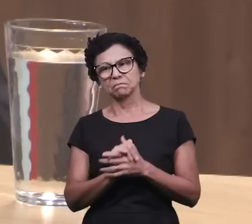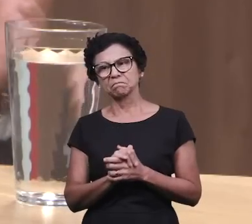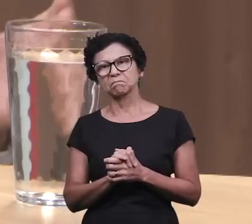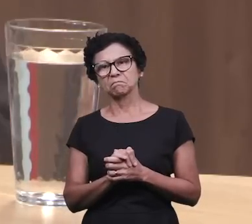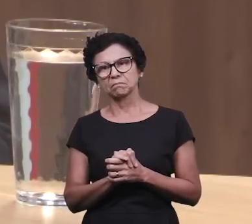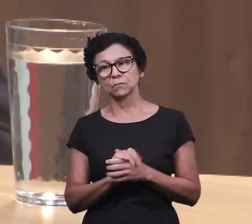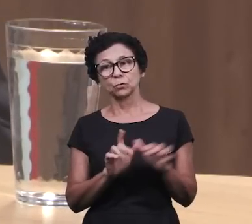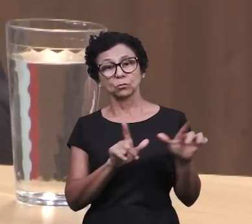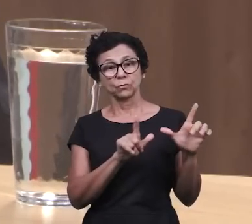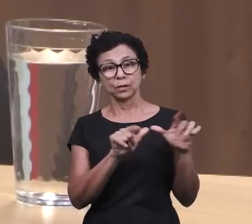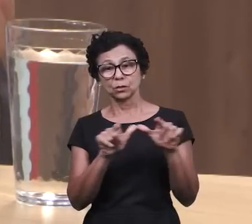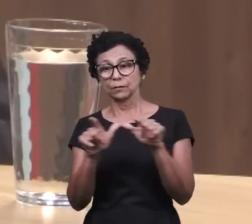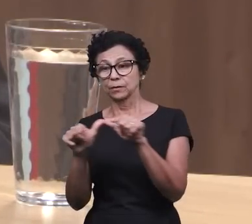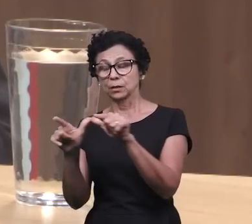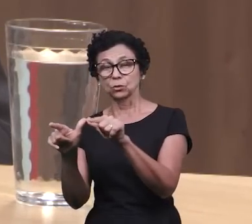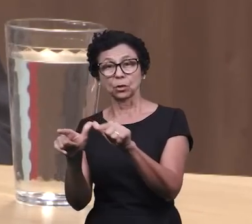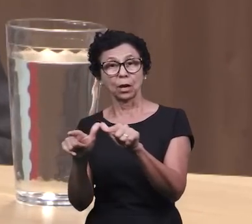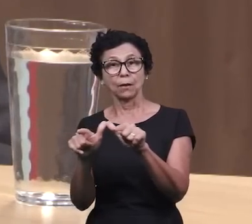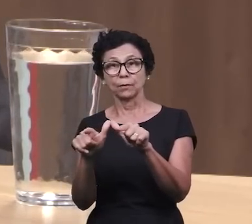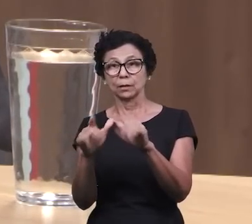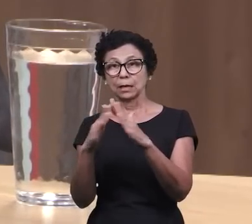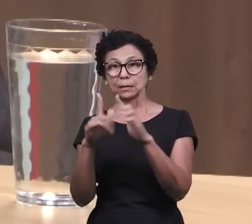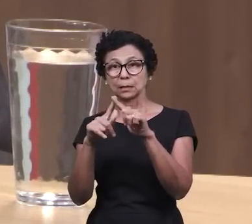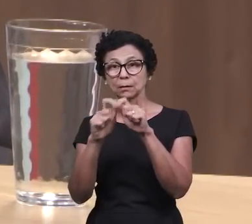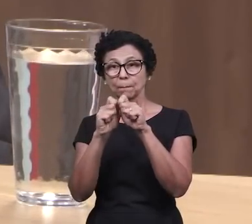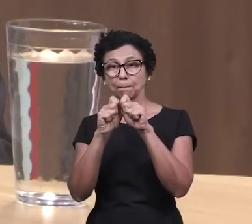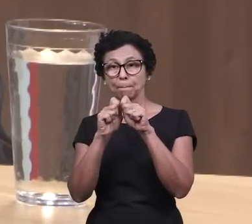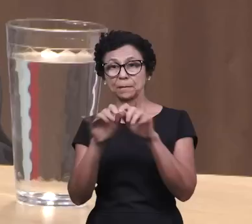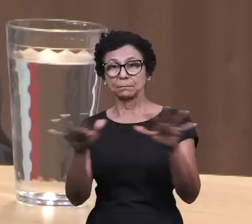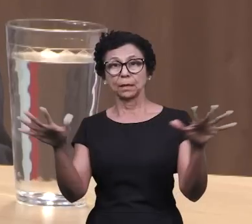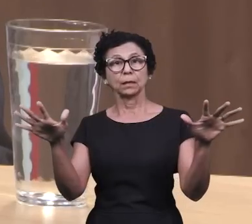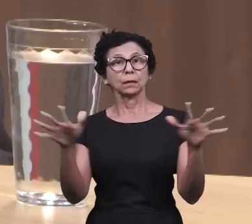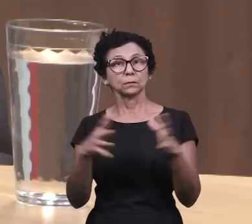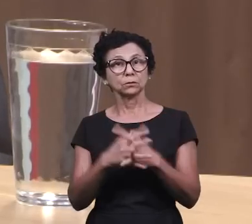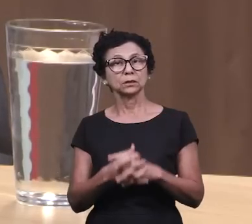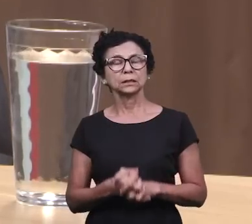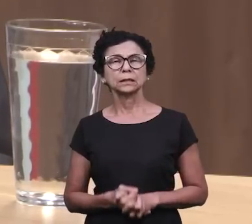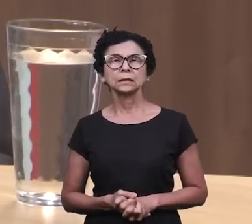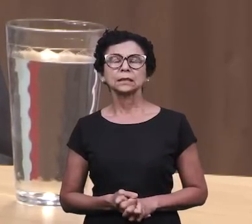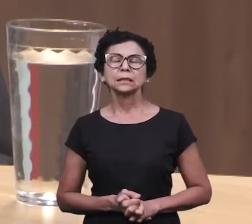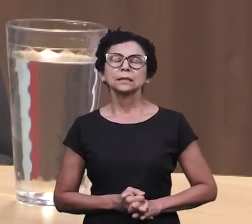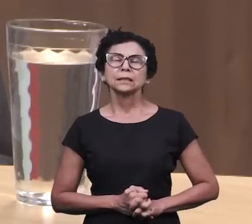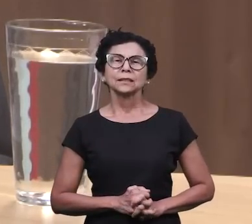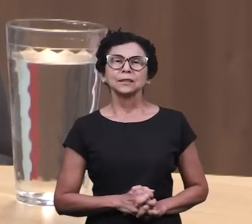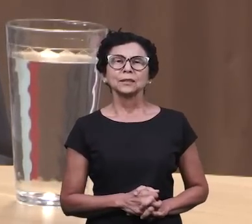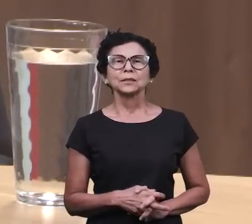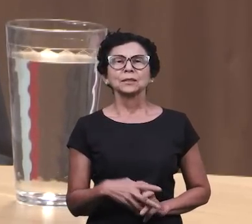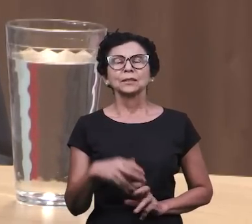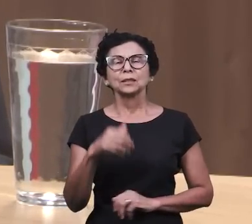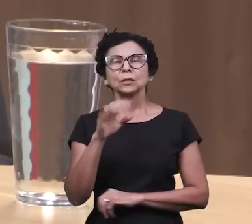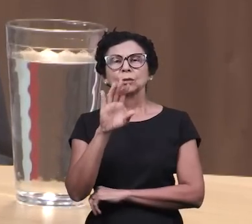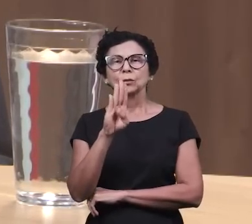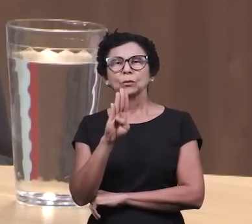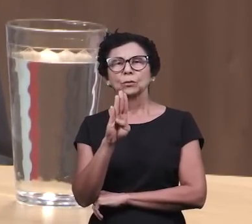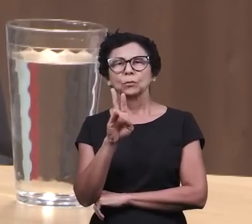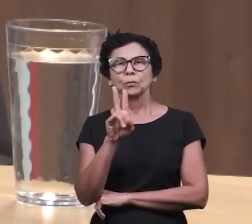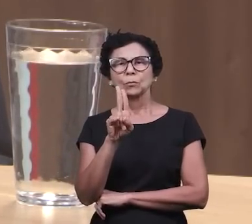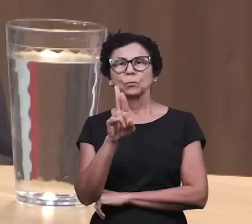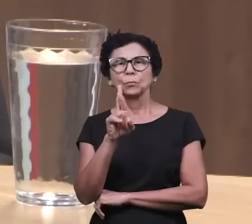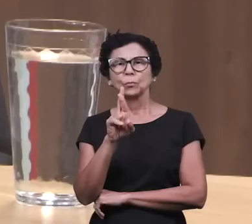muito, porque as igrejas crescendo muito, né? E o primeiro seminário foi no Burundi, na cidade de